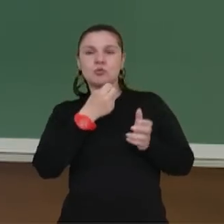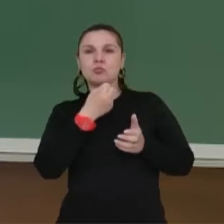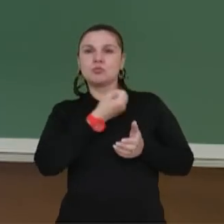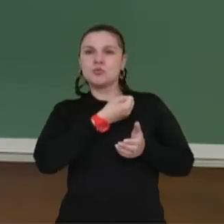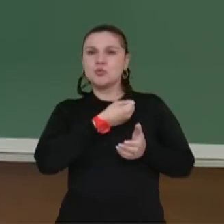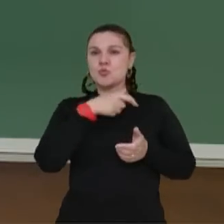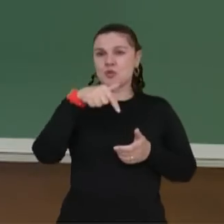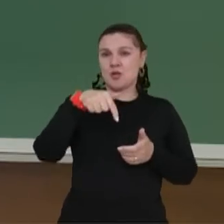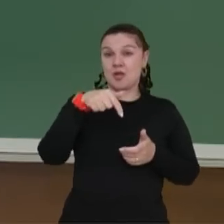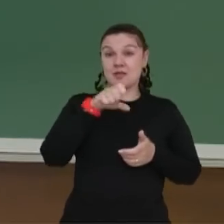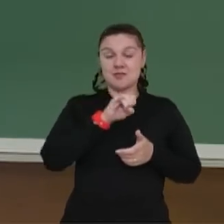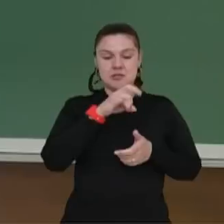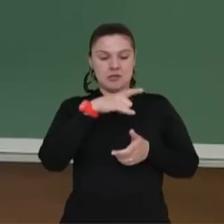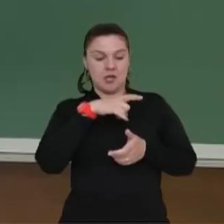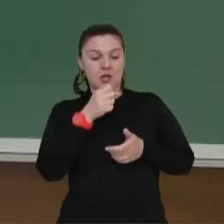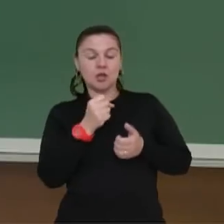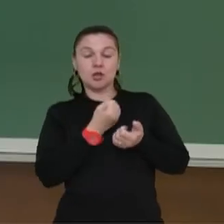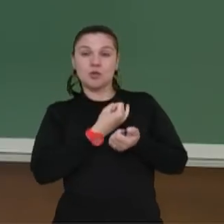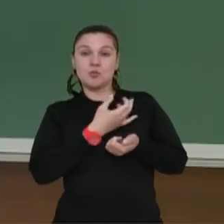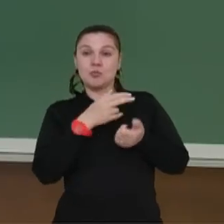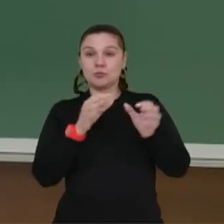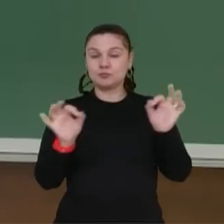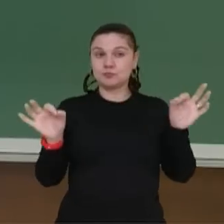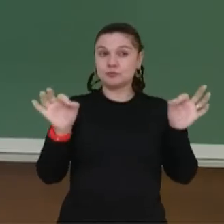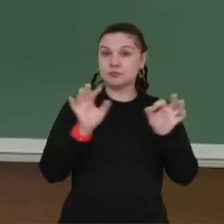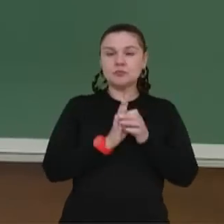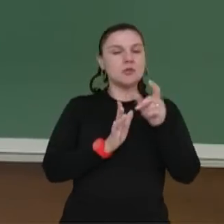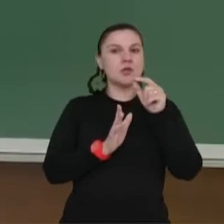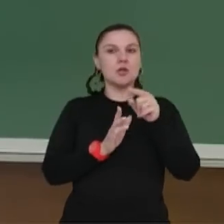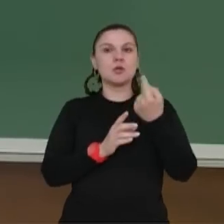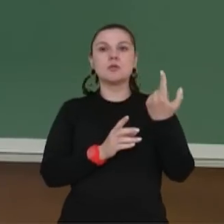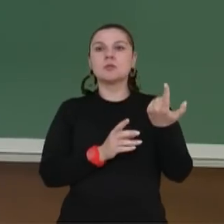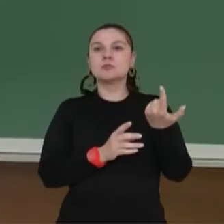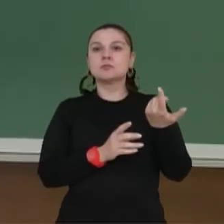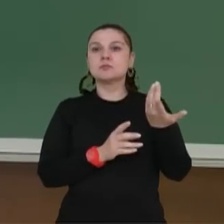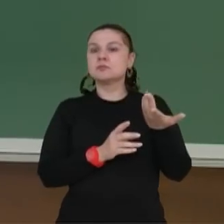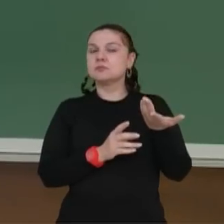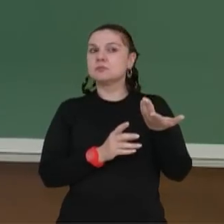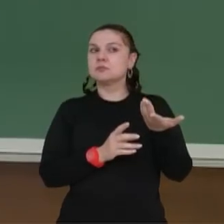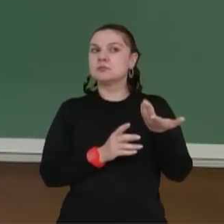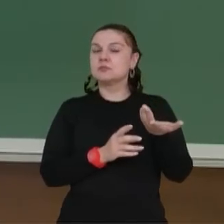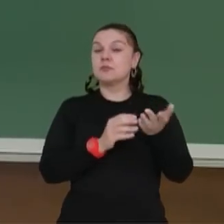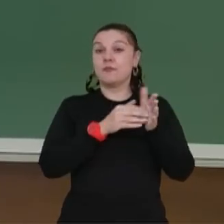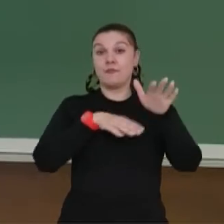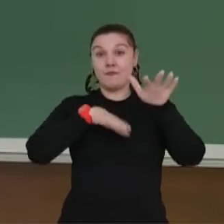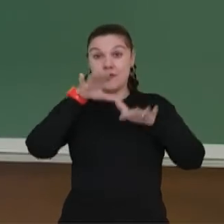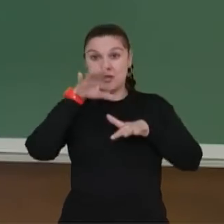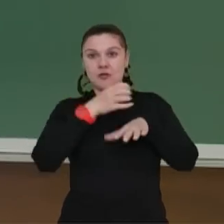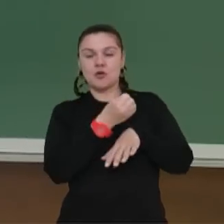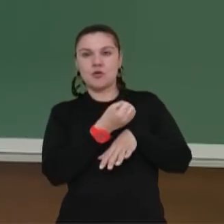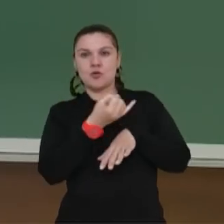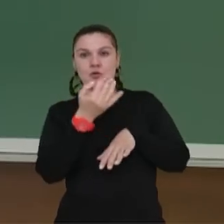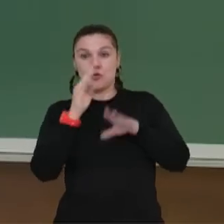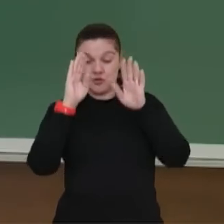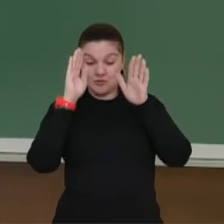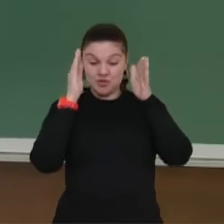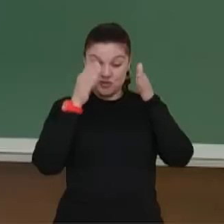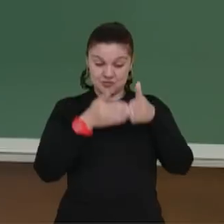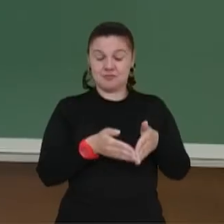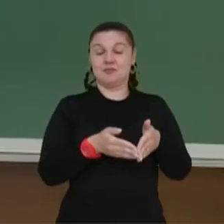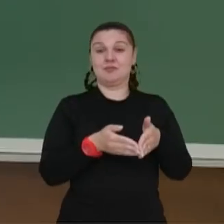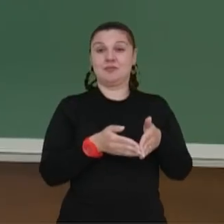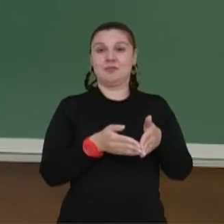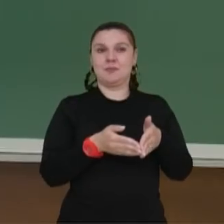abrangente. Se eu tenho a resposta em números inteiros, eu tenho, então, variável quantitativa